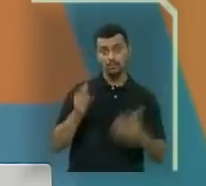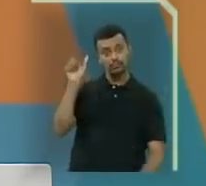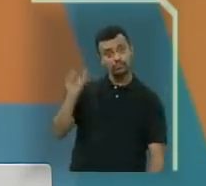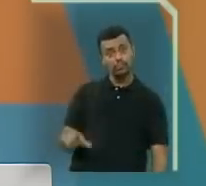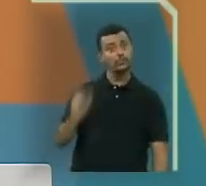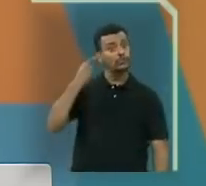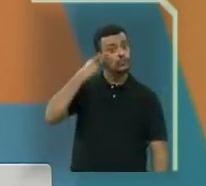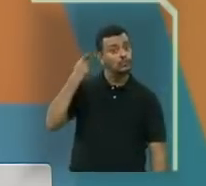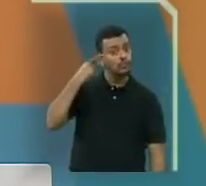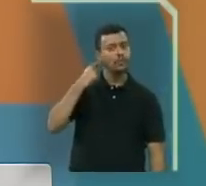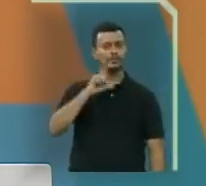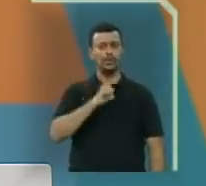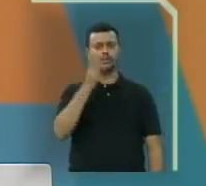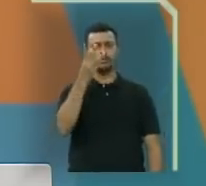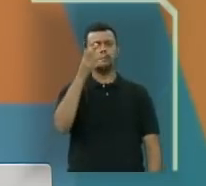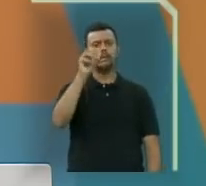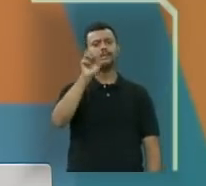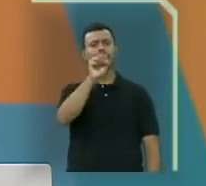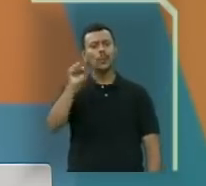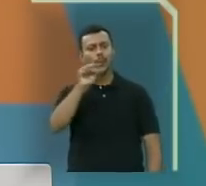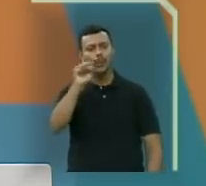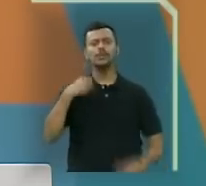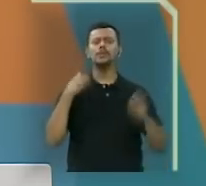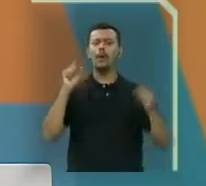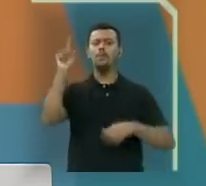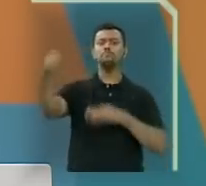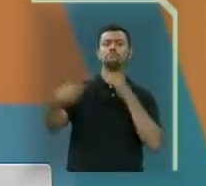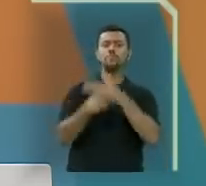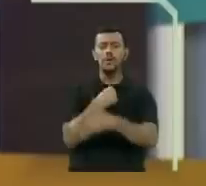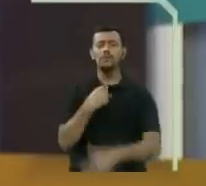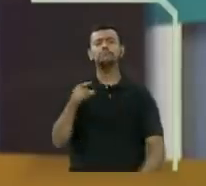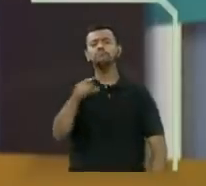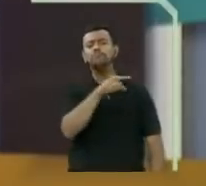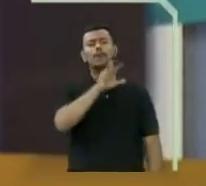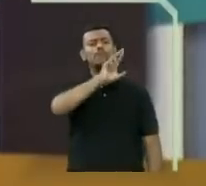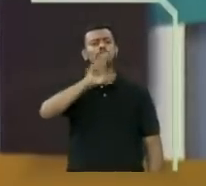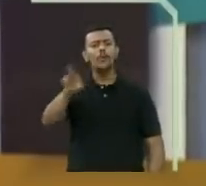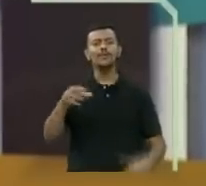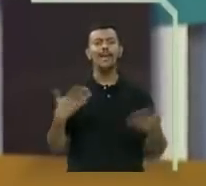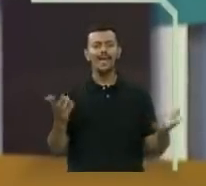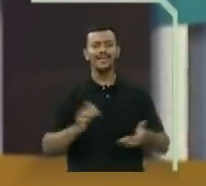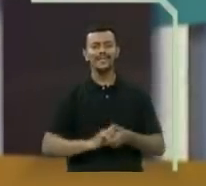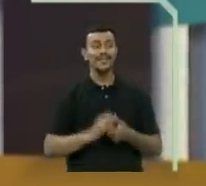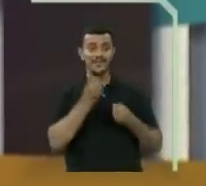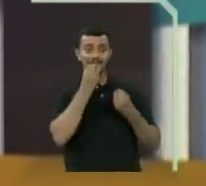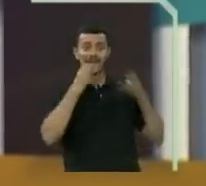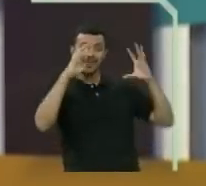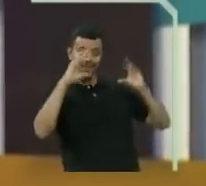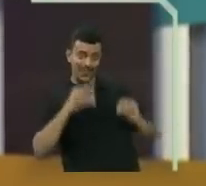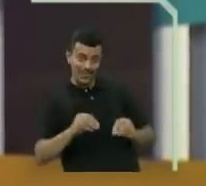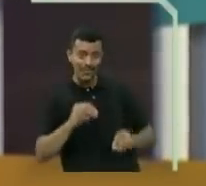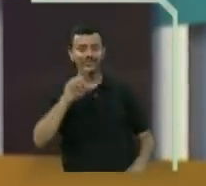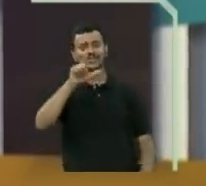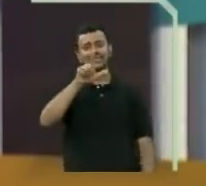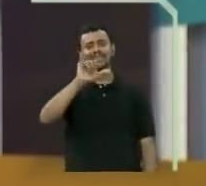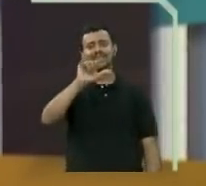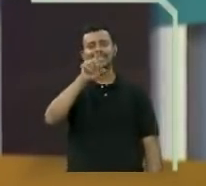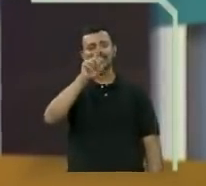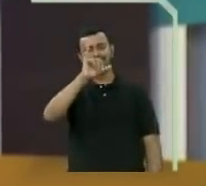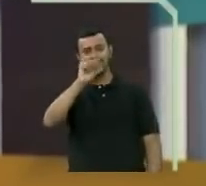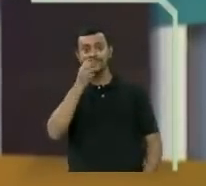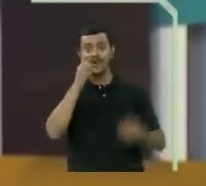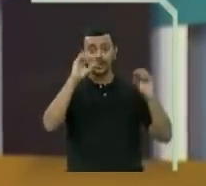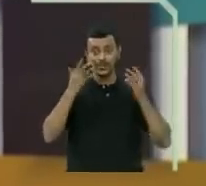30 segundos para a sua pergunta. E quem responde? Maria Lídia, boa noite, candidatos. A minha pergunta vai